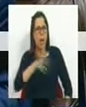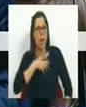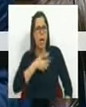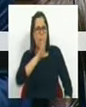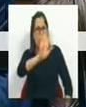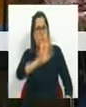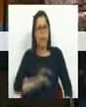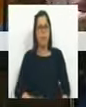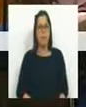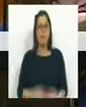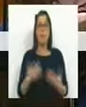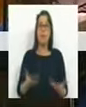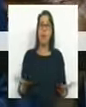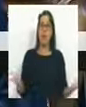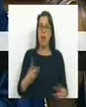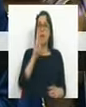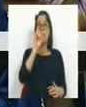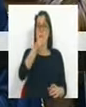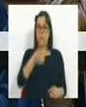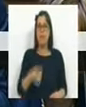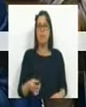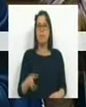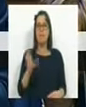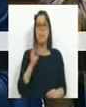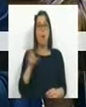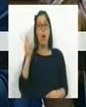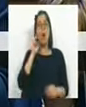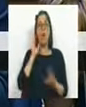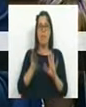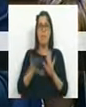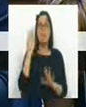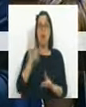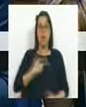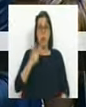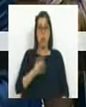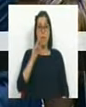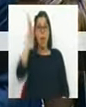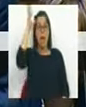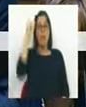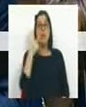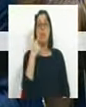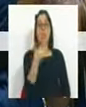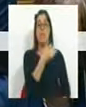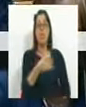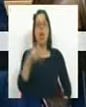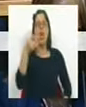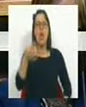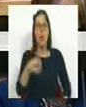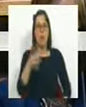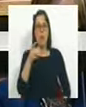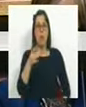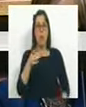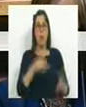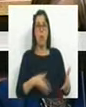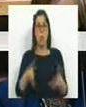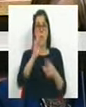porquê. E já agora, devia ter-lhe dado mais ouvidos. Quando a doutora Ferreira Leite disse em 2009 que o rumo que o